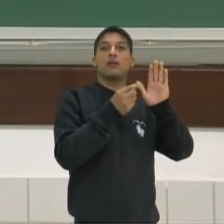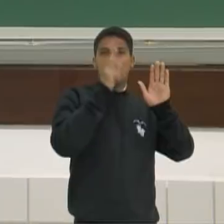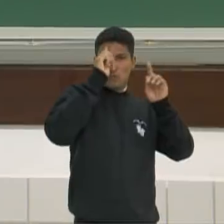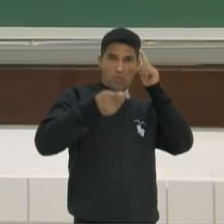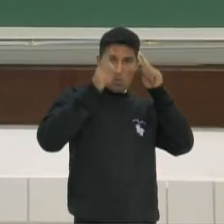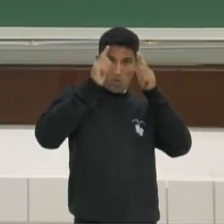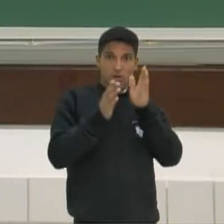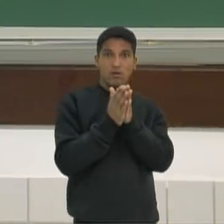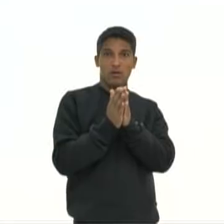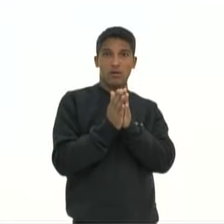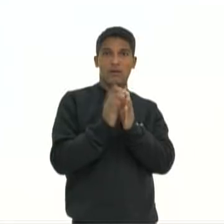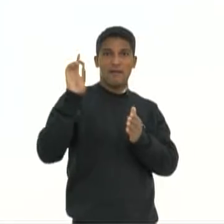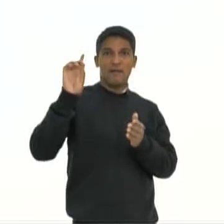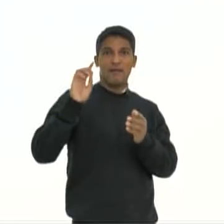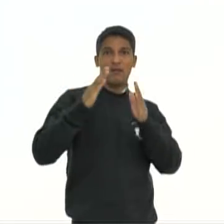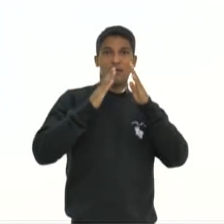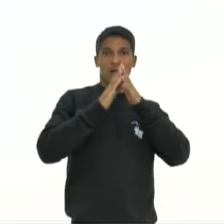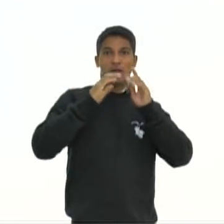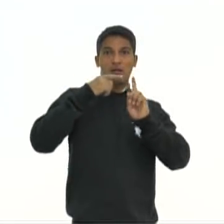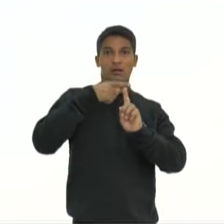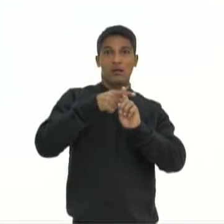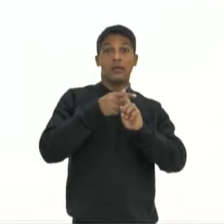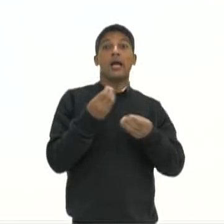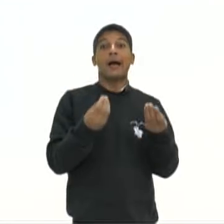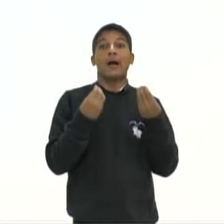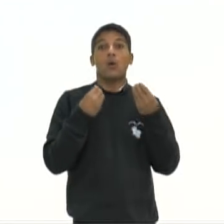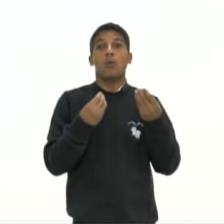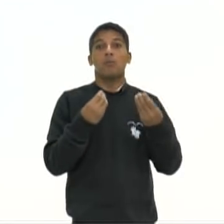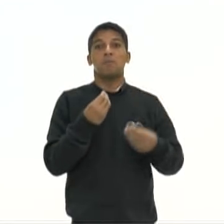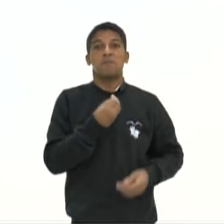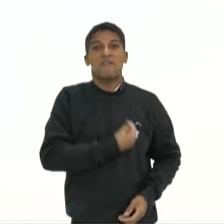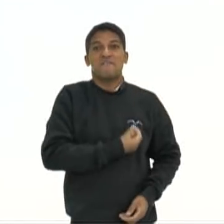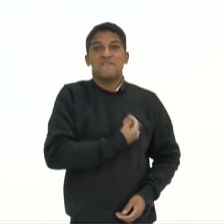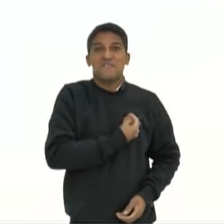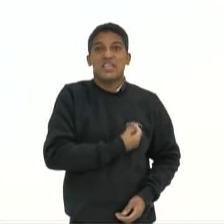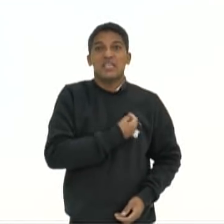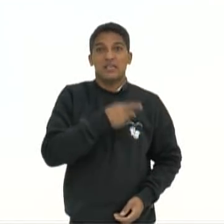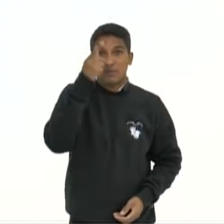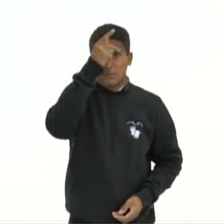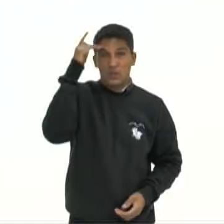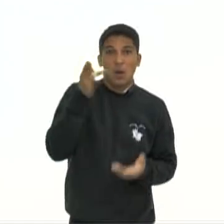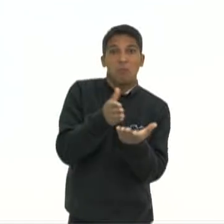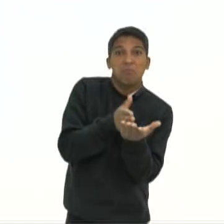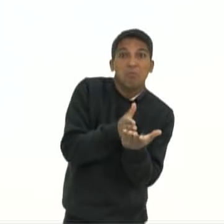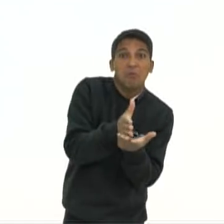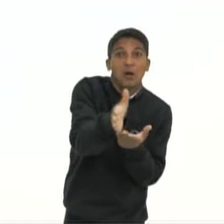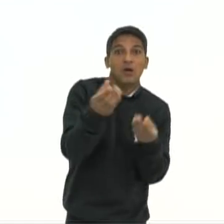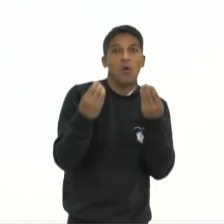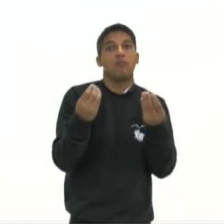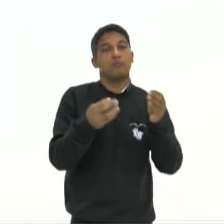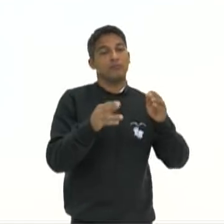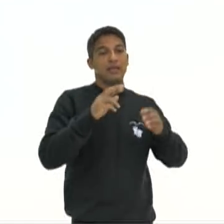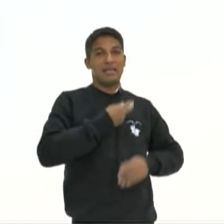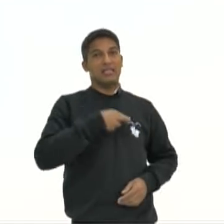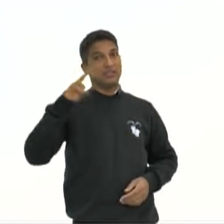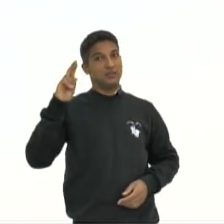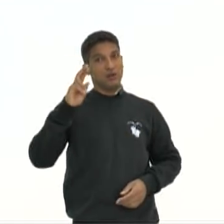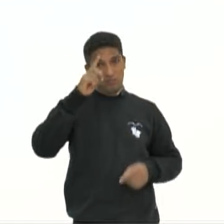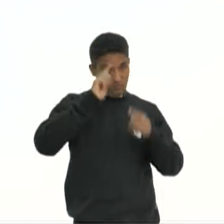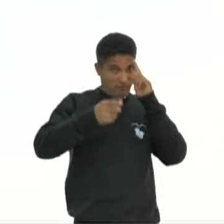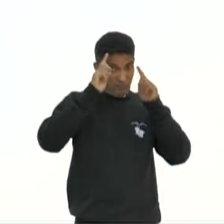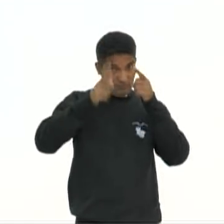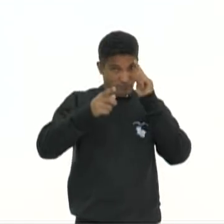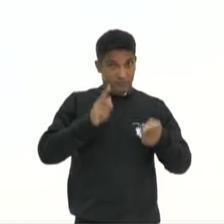trecho, né, de uma pesquisa importante do historiador Miceli, para a gente ver então como que a religião guiava o